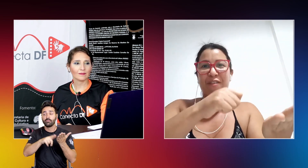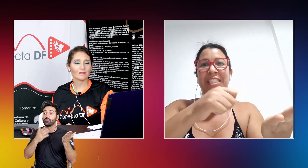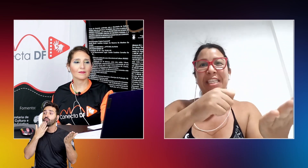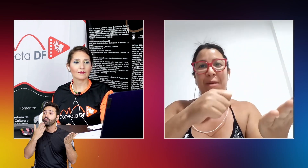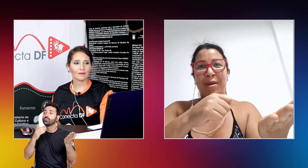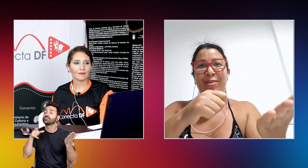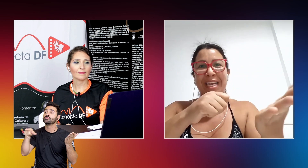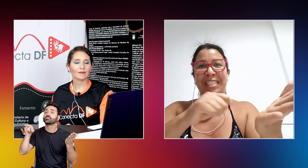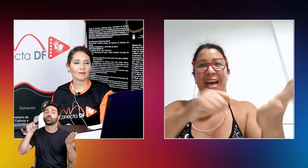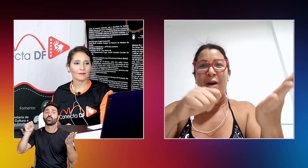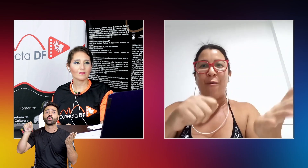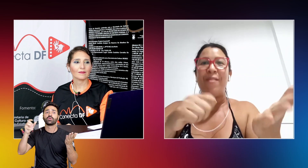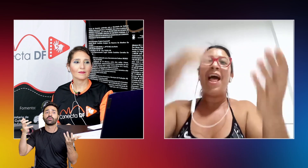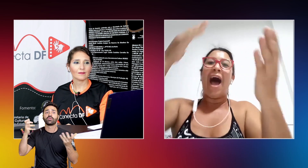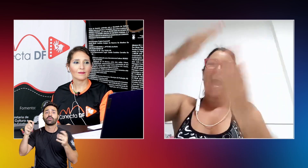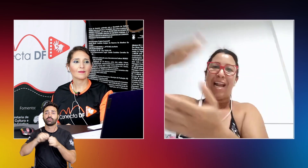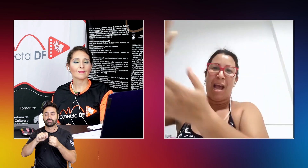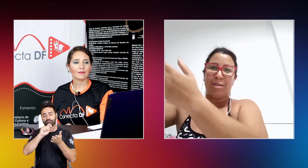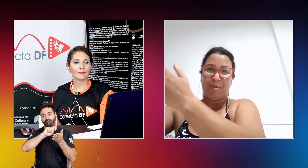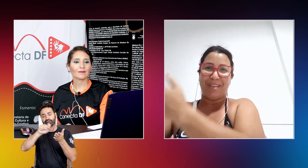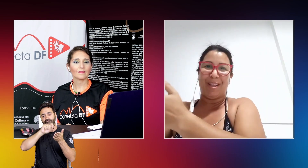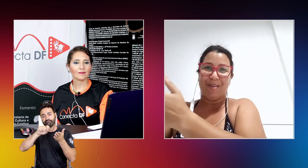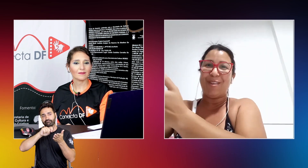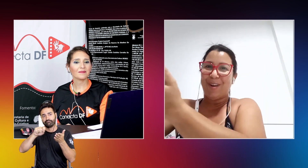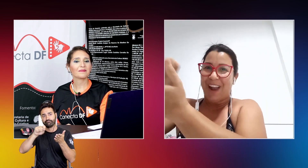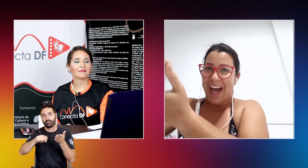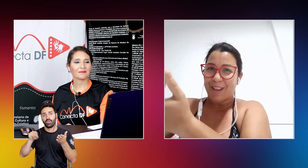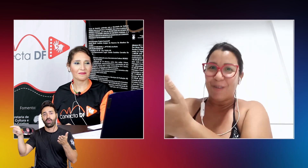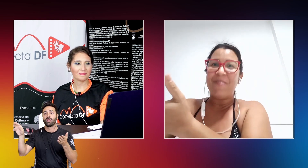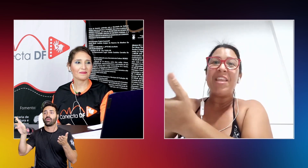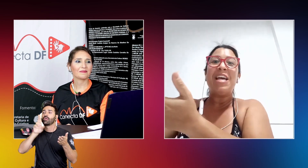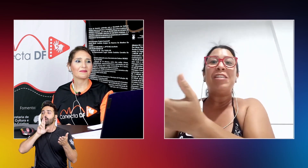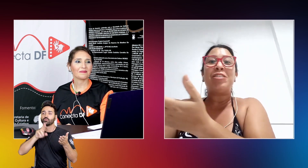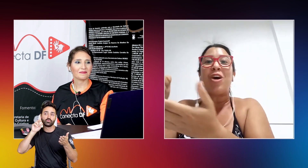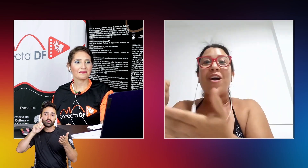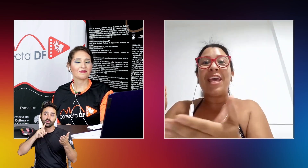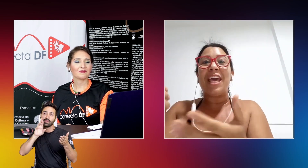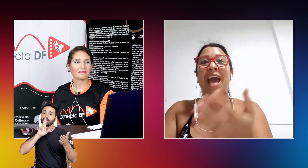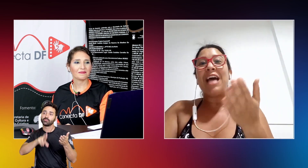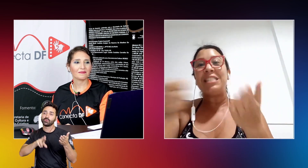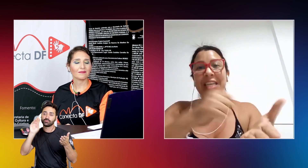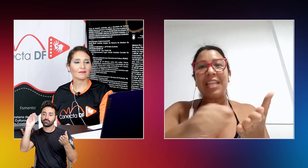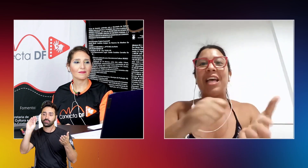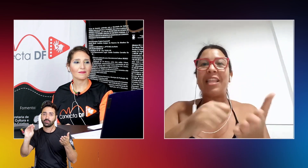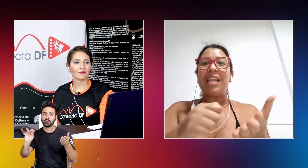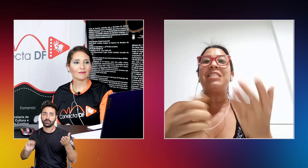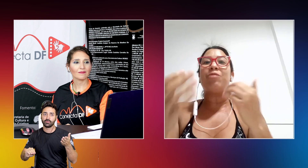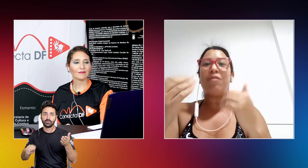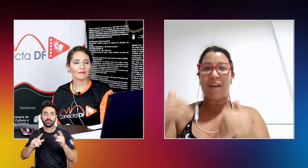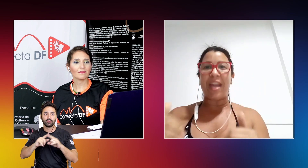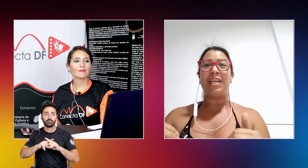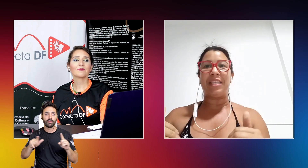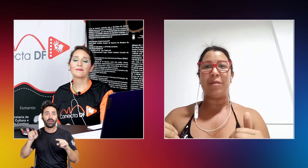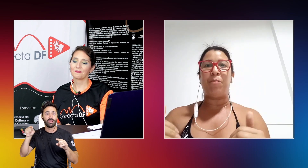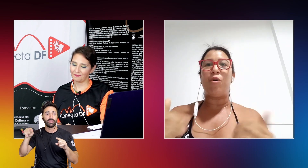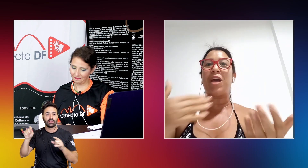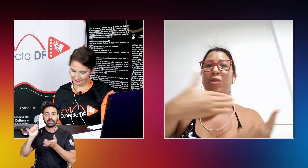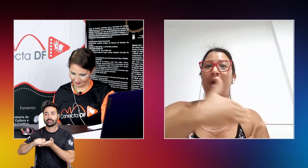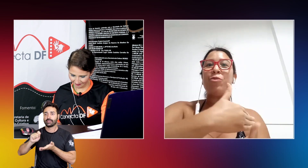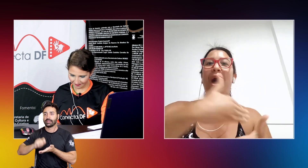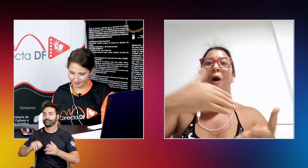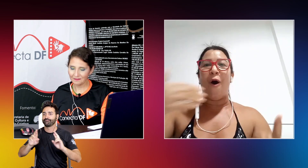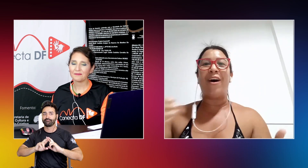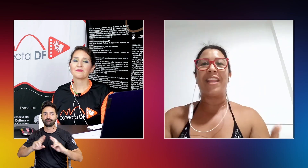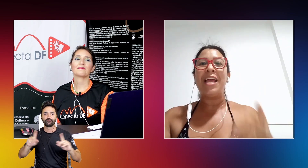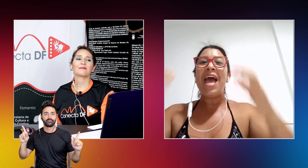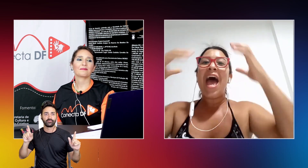que ele fizesse, a manutenção, aí ele respondia do outro lado. Só que a escrita deles são diferentes, porque não é